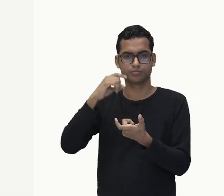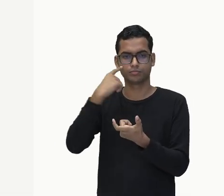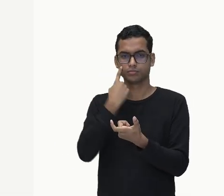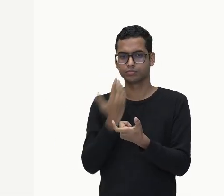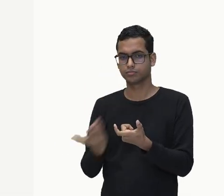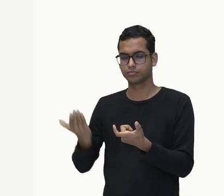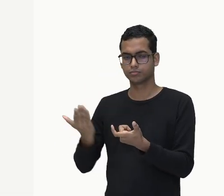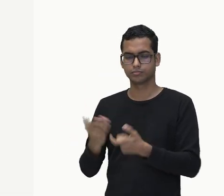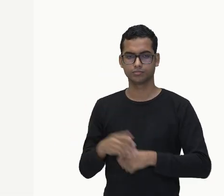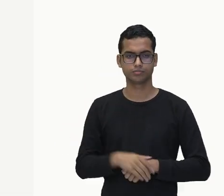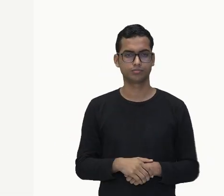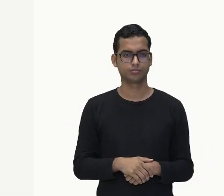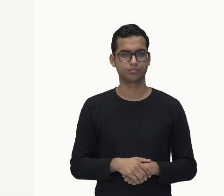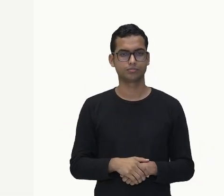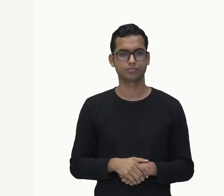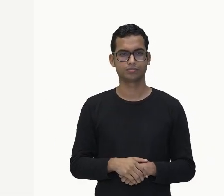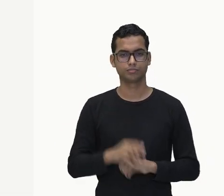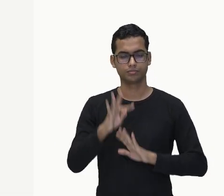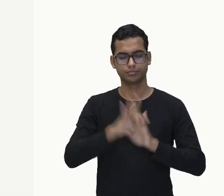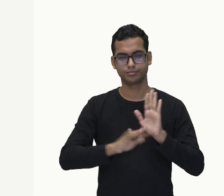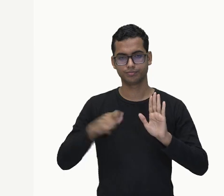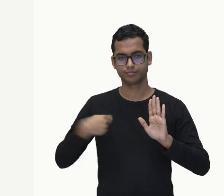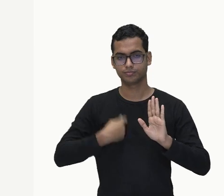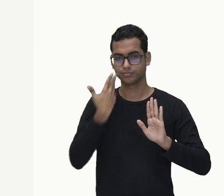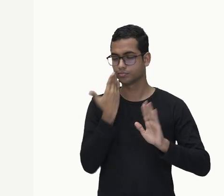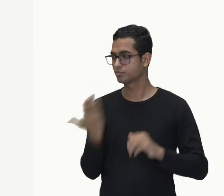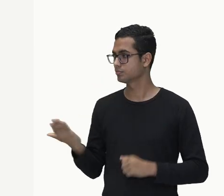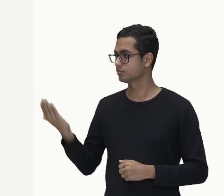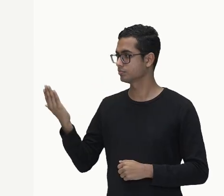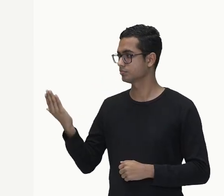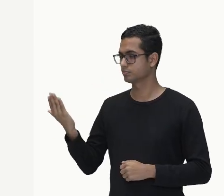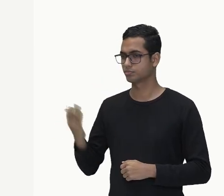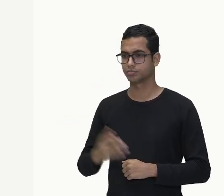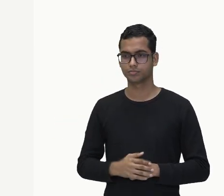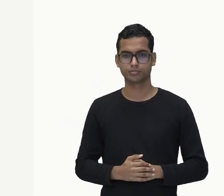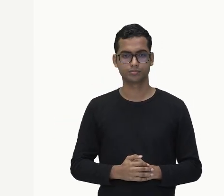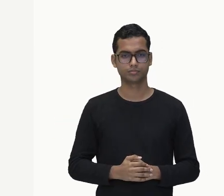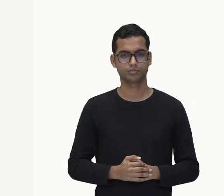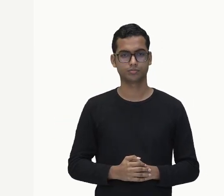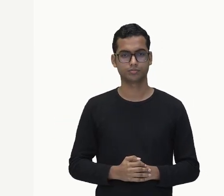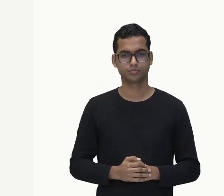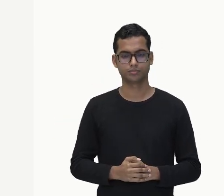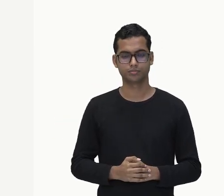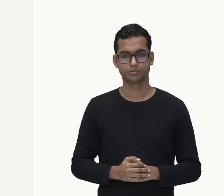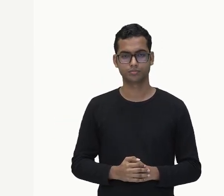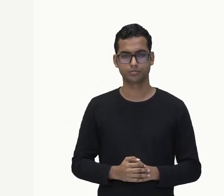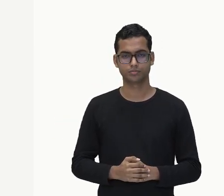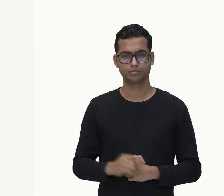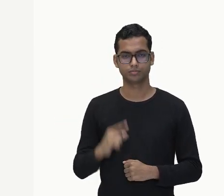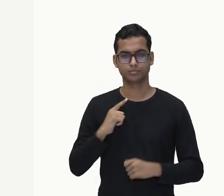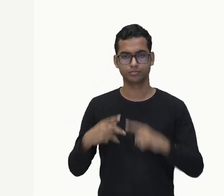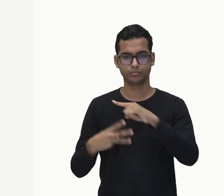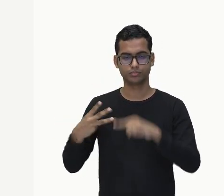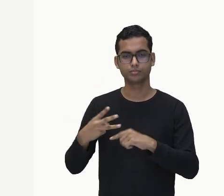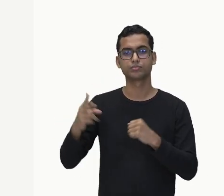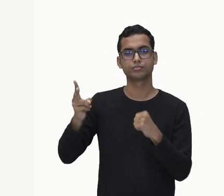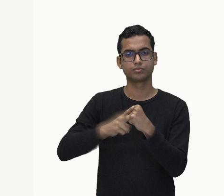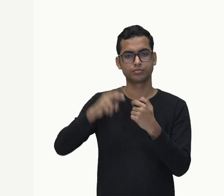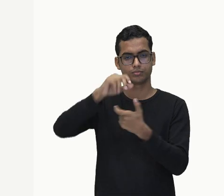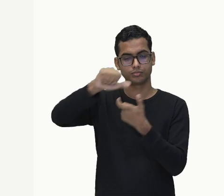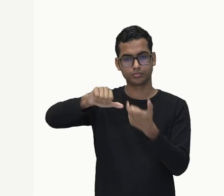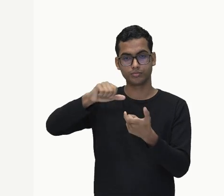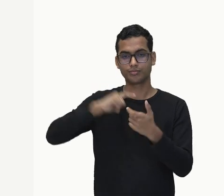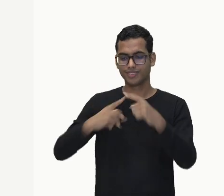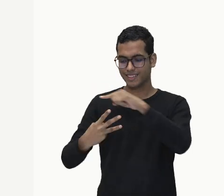imperfecto de indicativo, verbos irregulares. Solamente estes 3 verbos irregulares têm